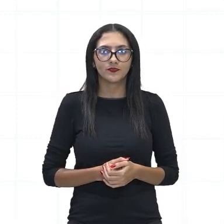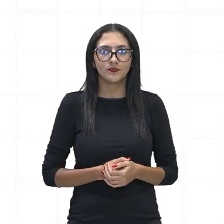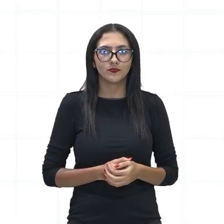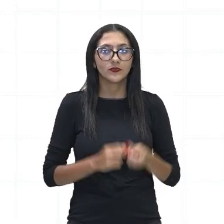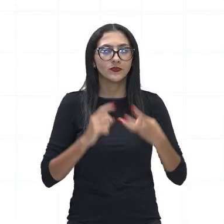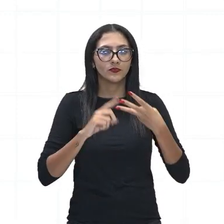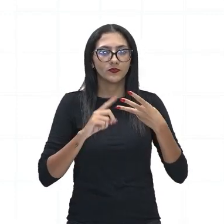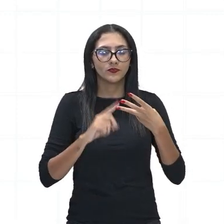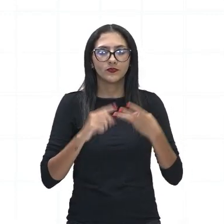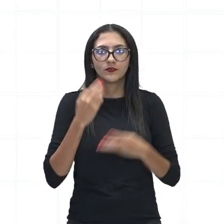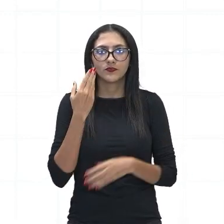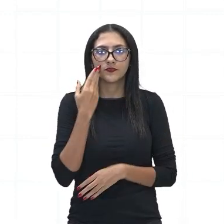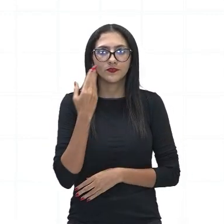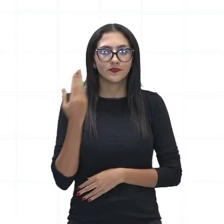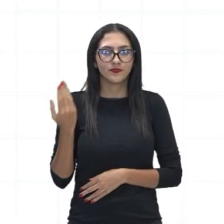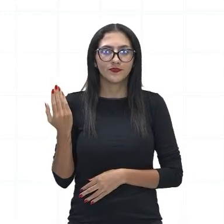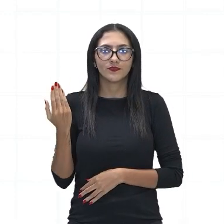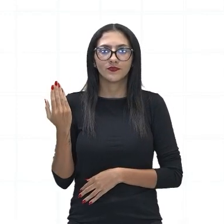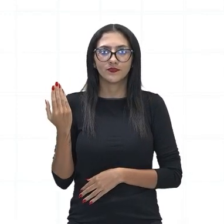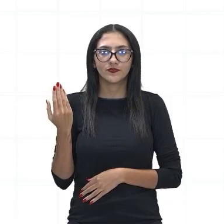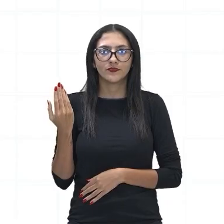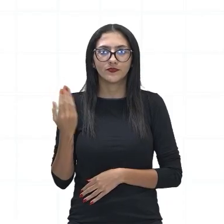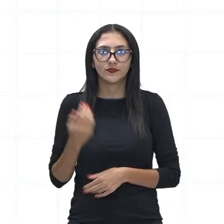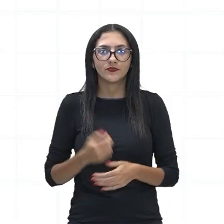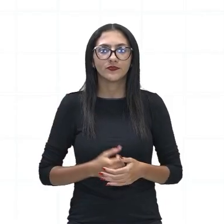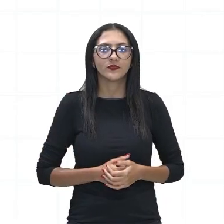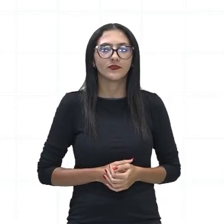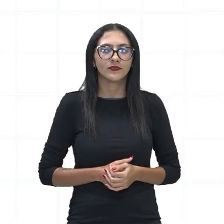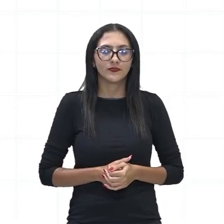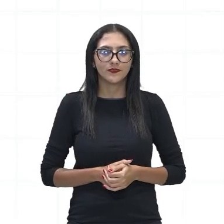temos baggage e news.